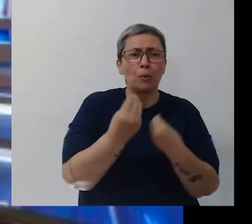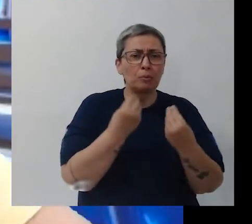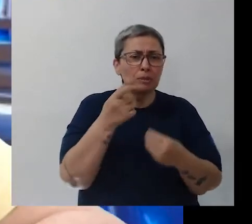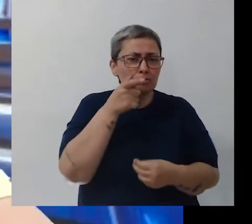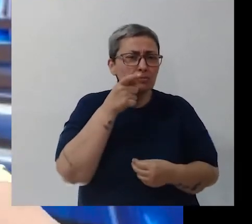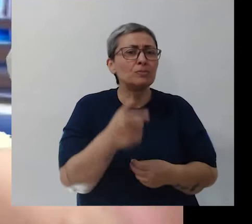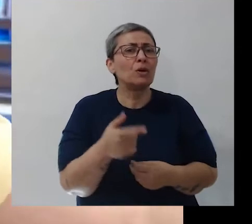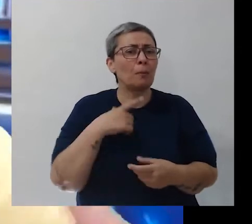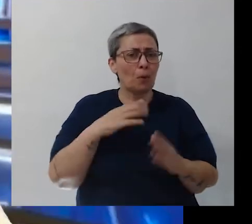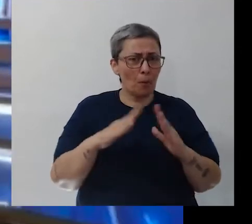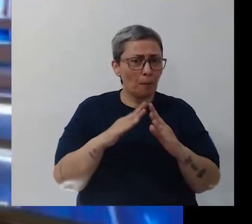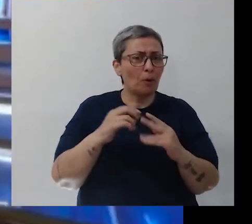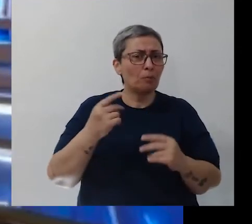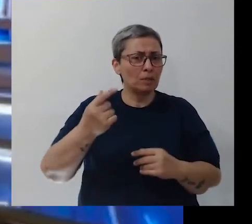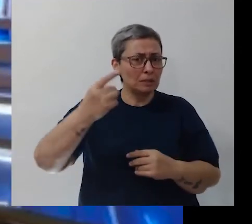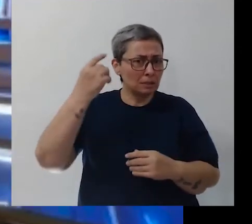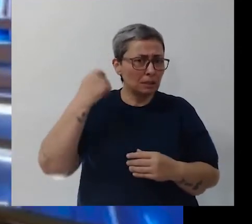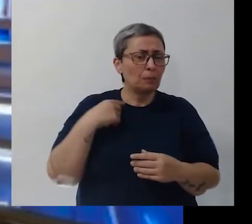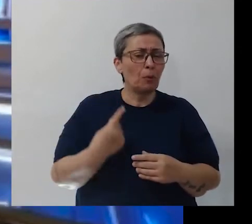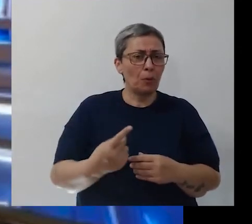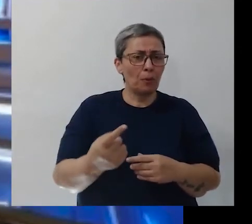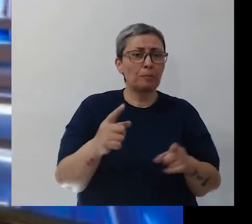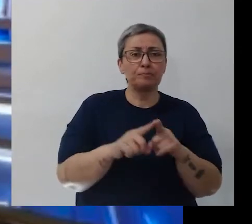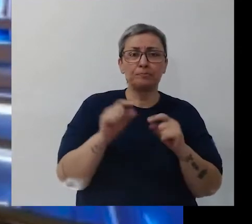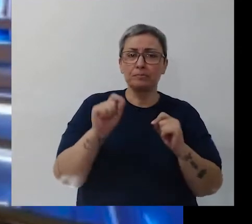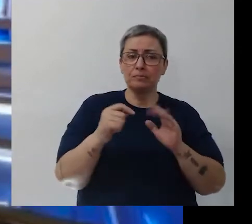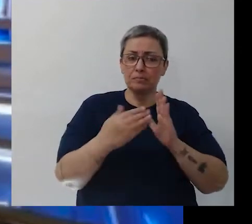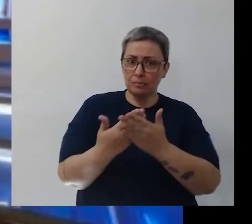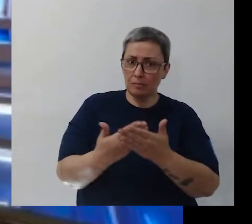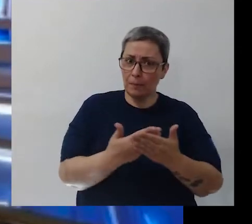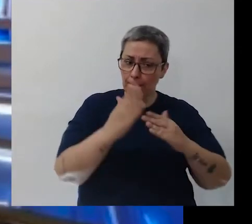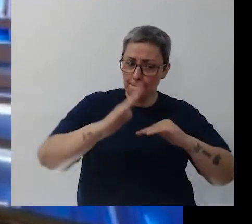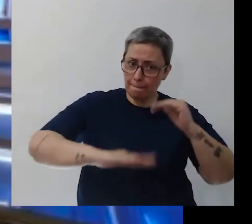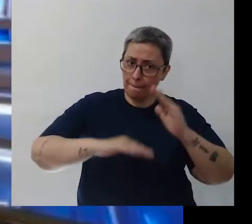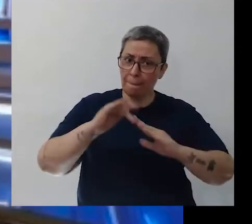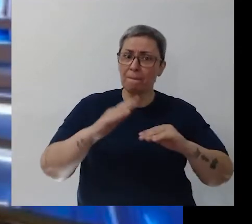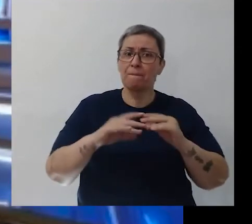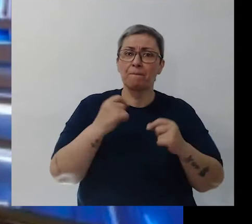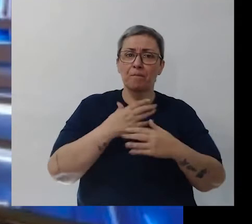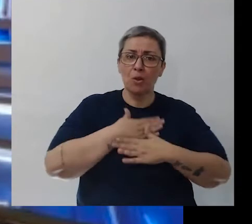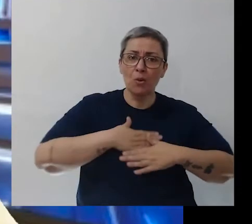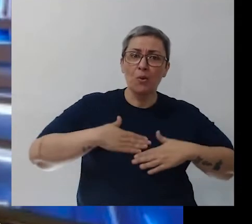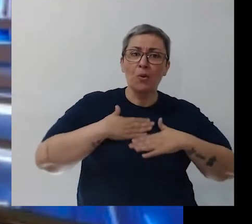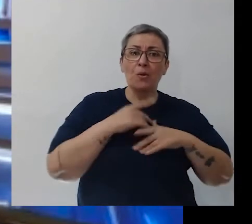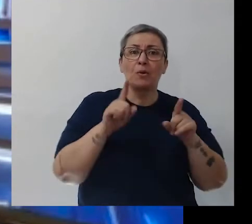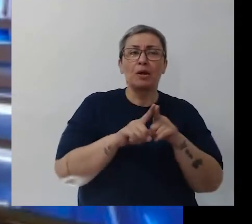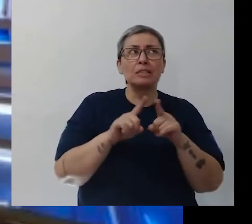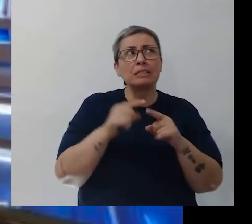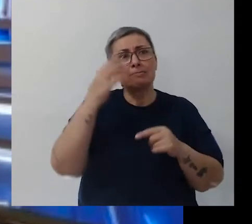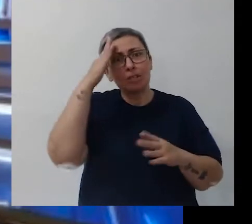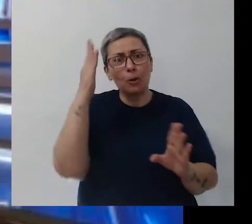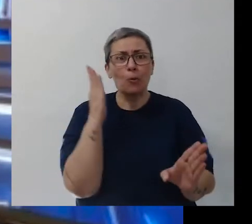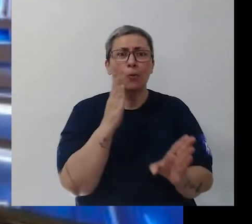pessoas que moram há mais tempo nesse território, né? Trazer esse estudo para a prática é muito prazeroso e nos faz descobrir